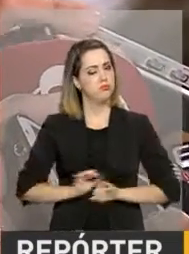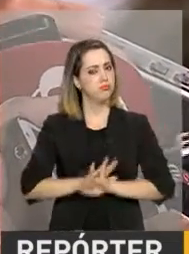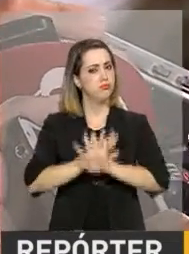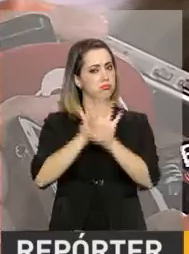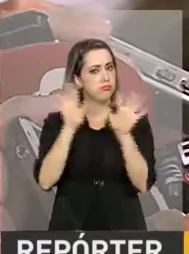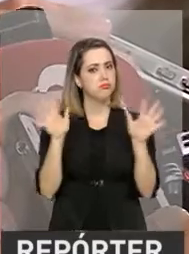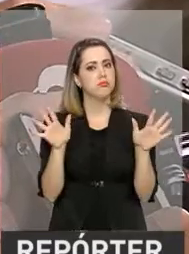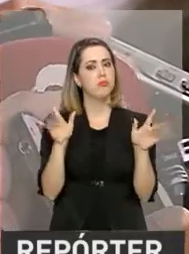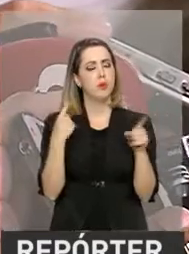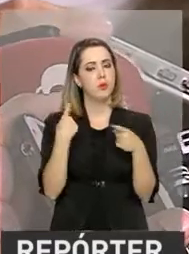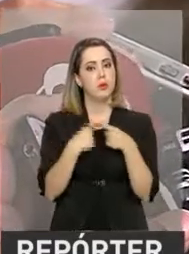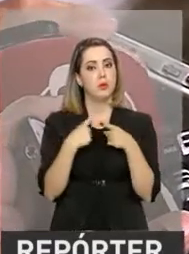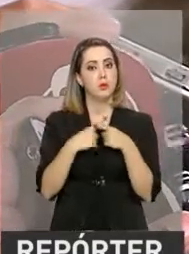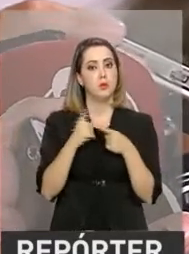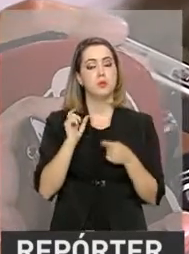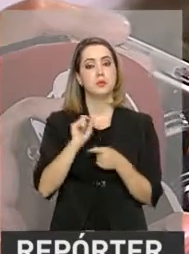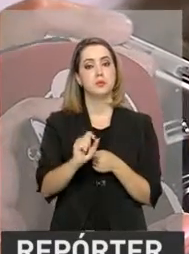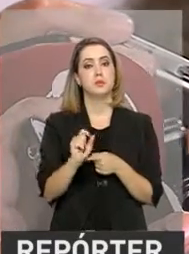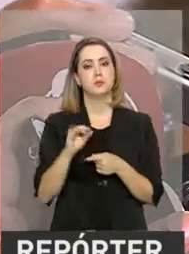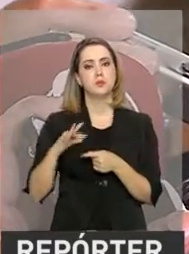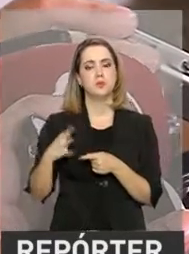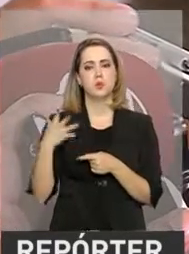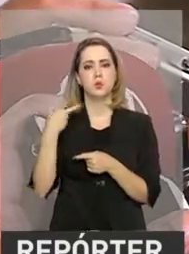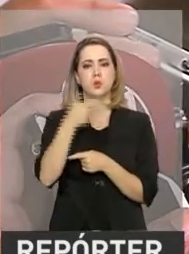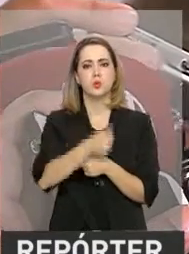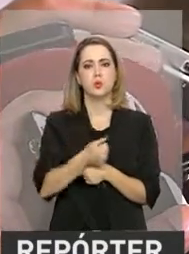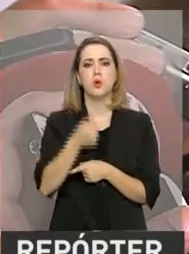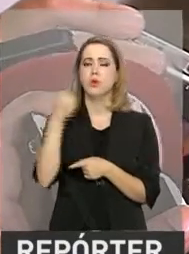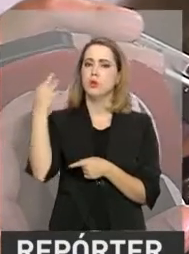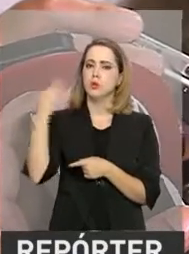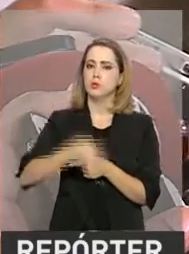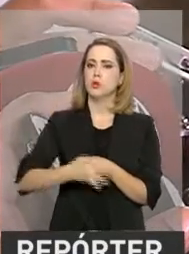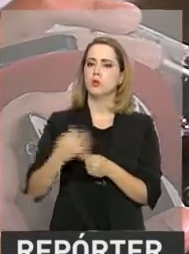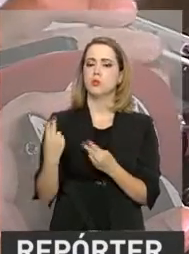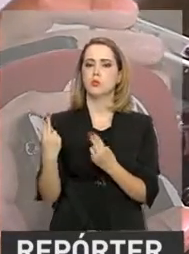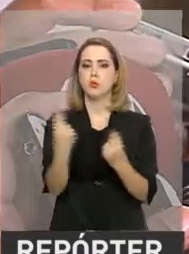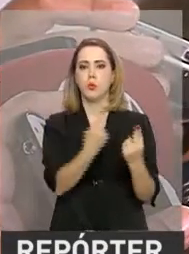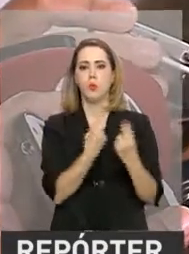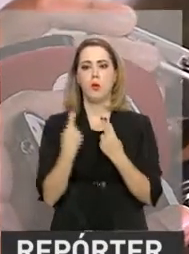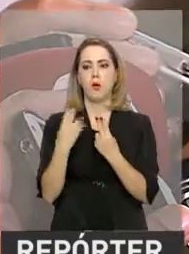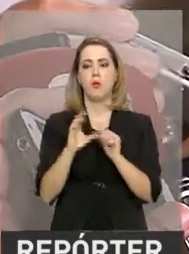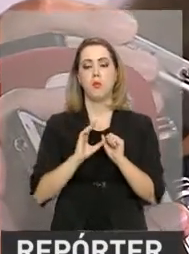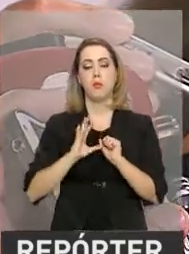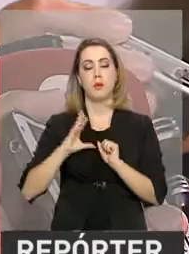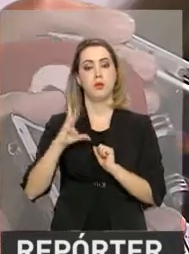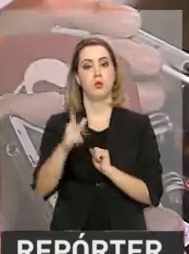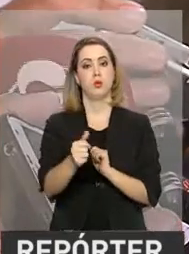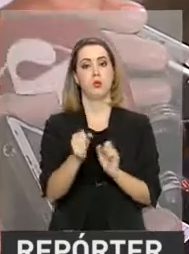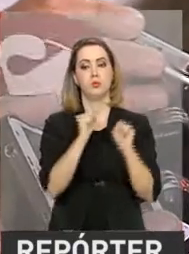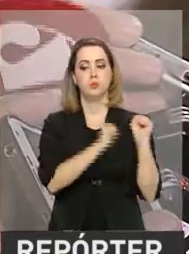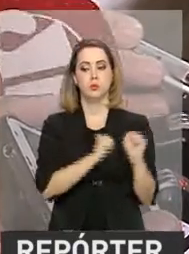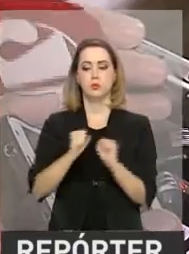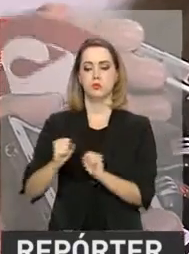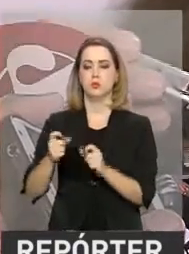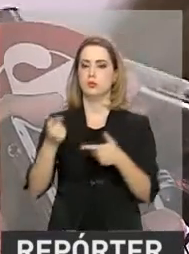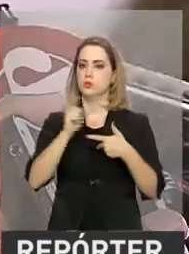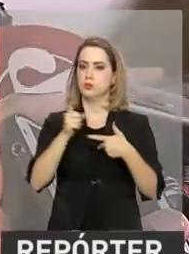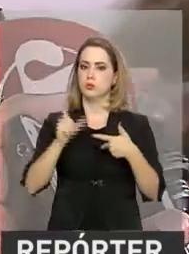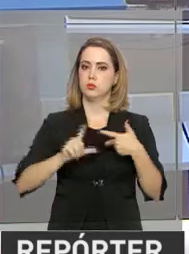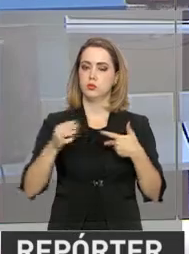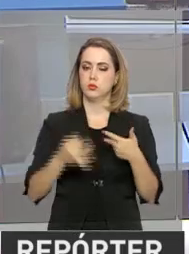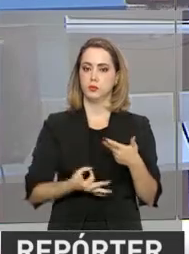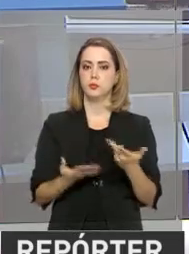é? Principalmente absoluto caráter igualitário para todos os poderes da proposta de emenda constitucional.